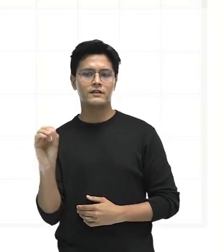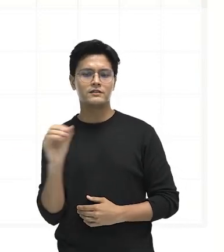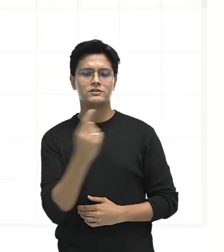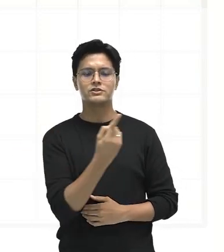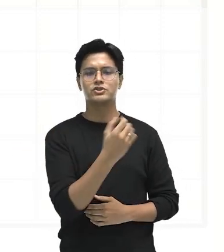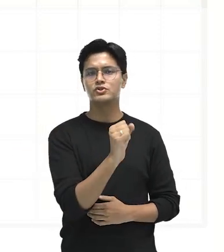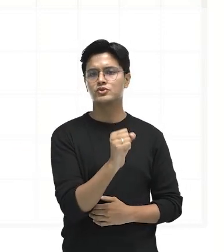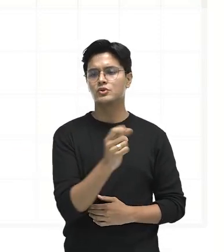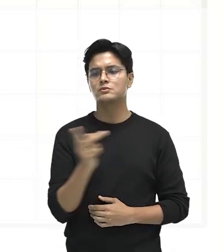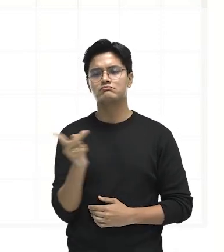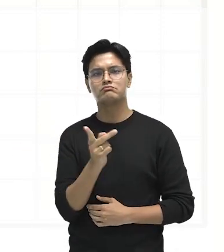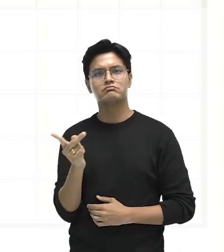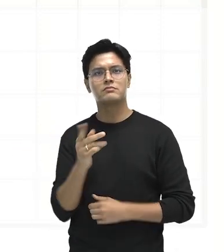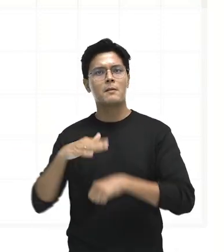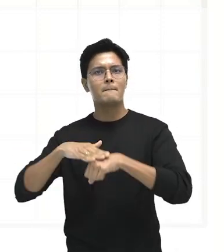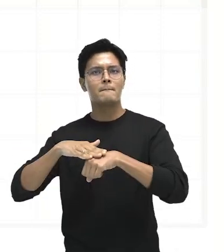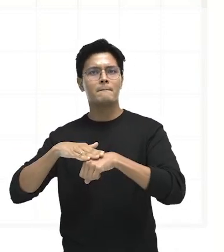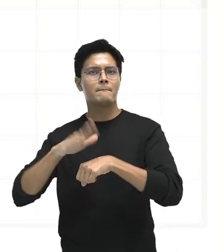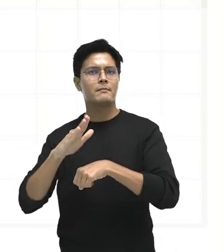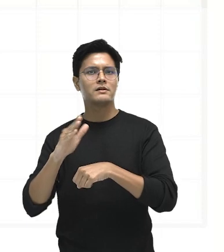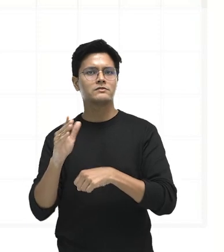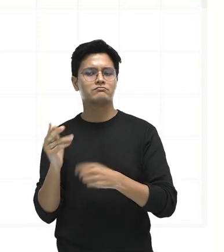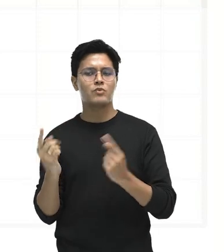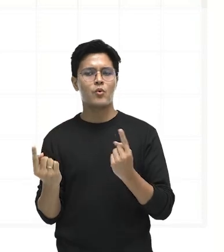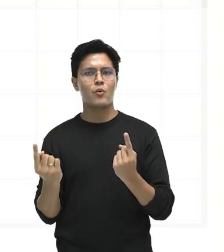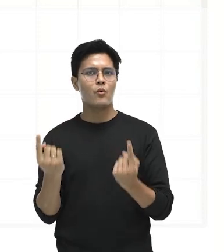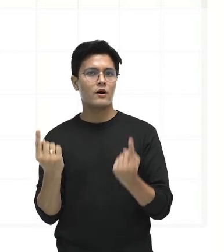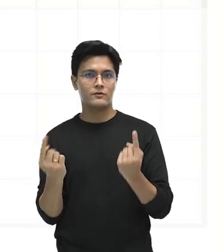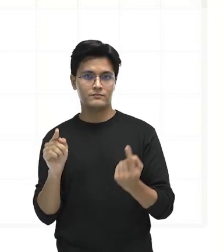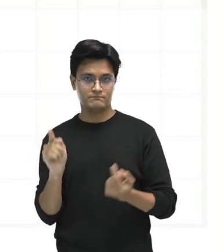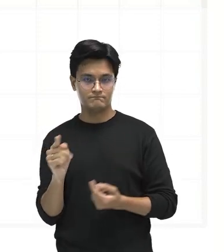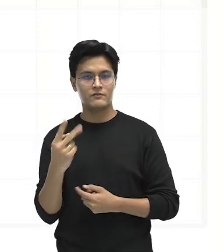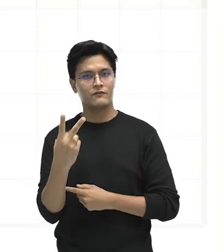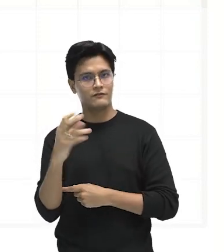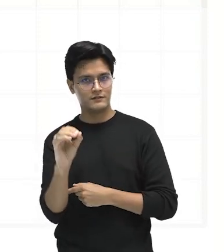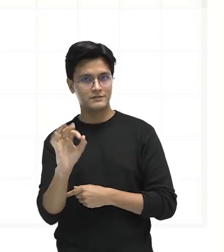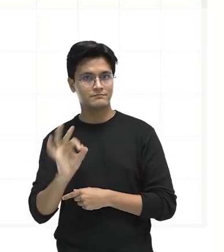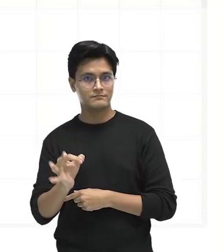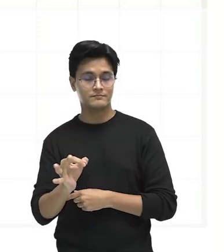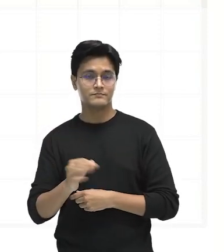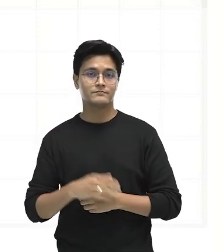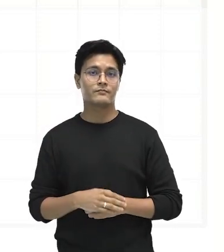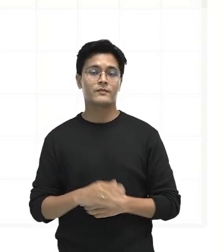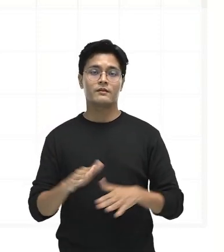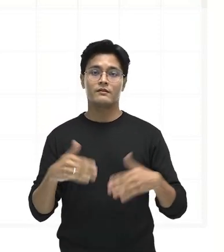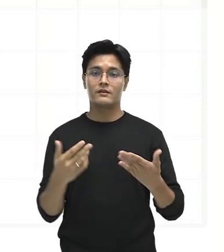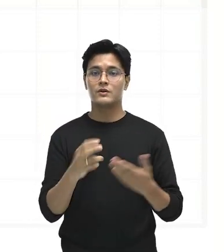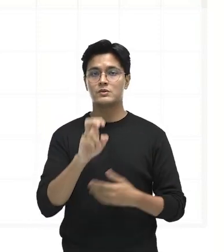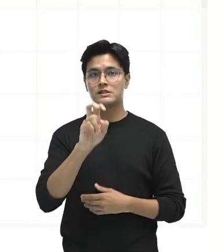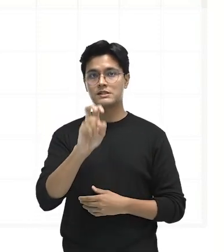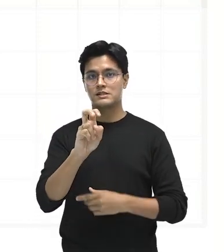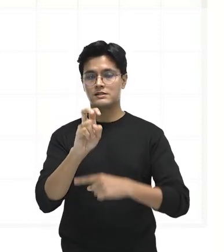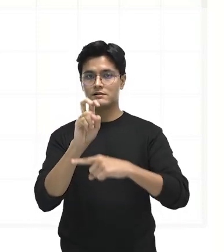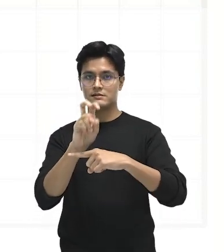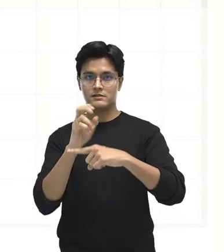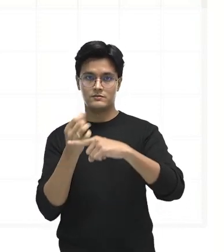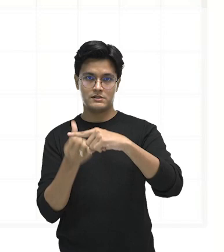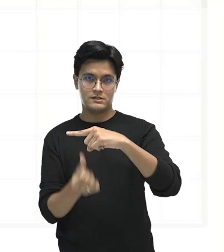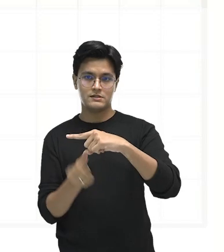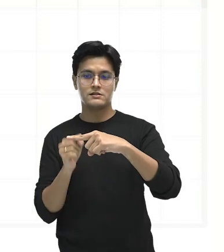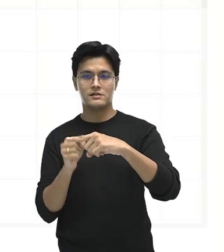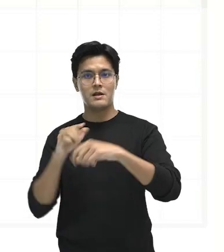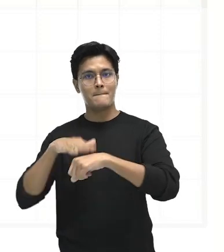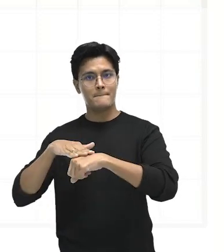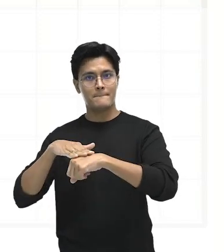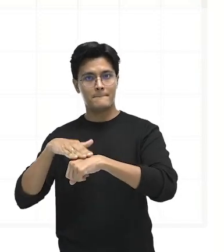18? 20, né? Então tá aí. 5 sobre 6, de fato, é maior